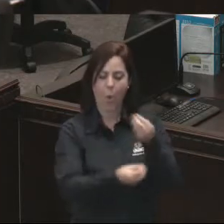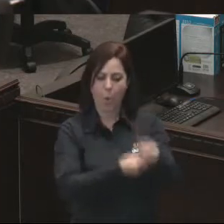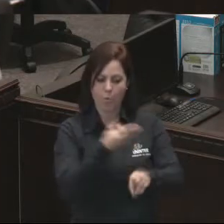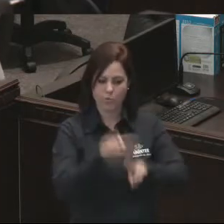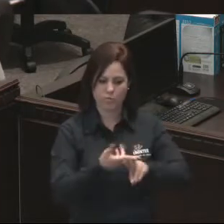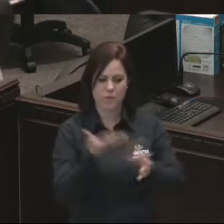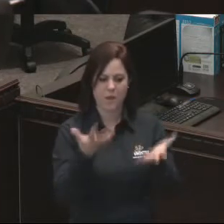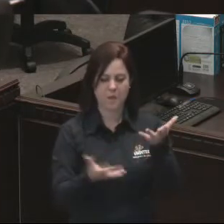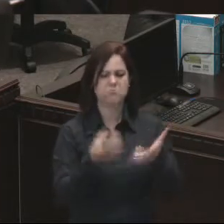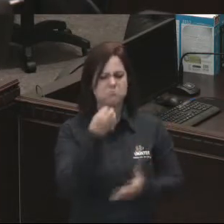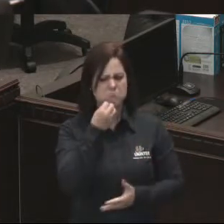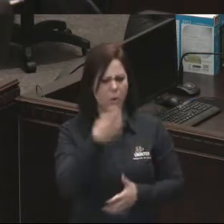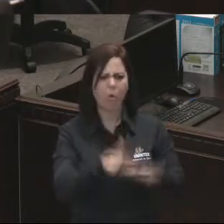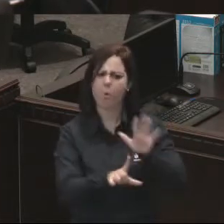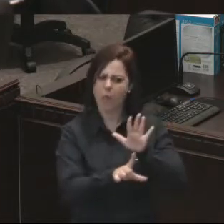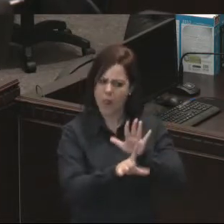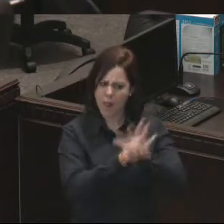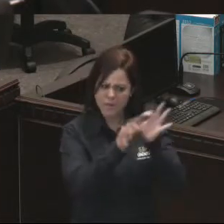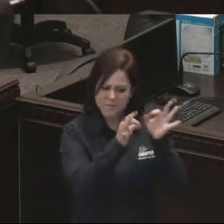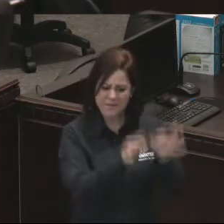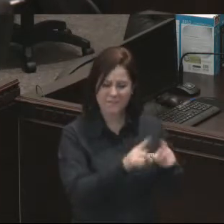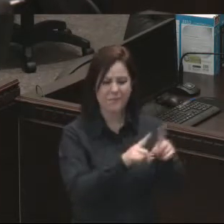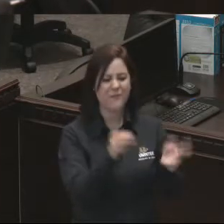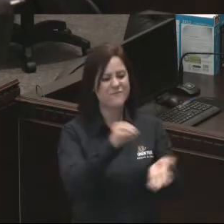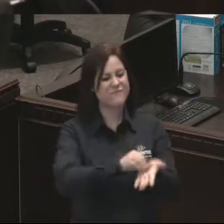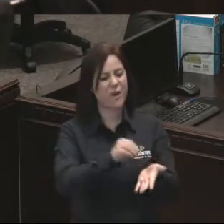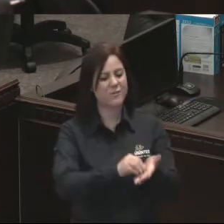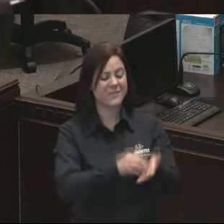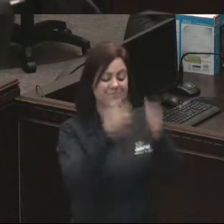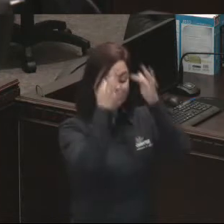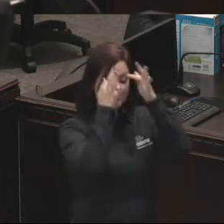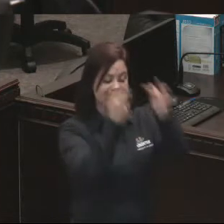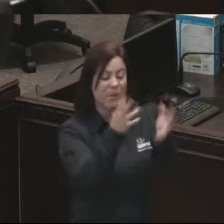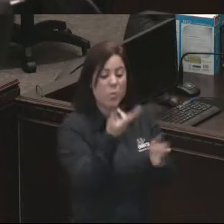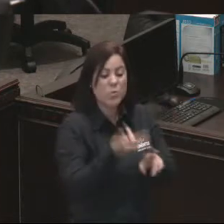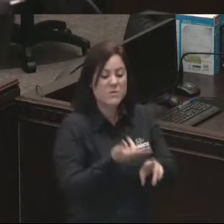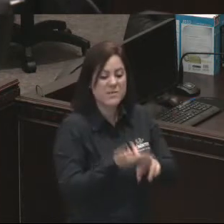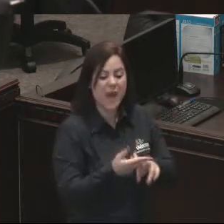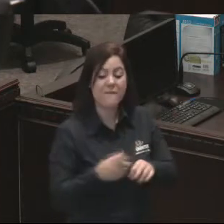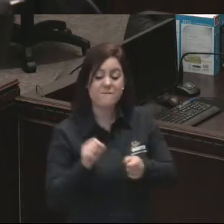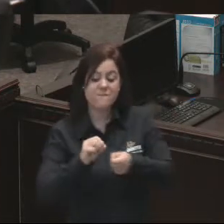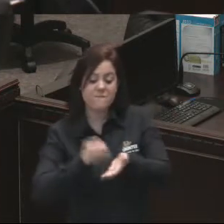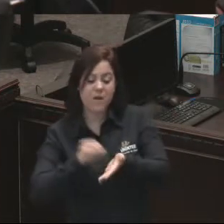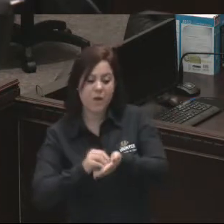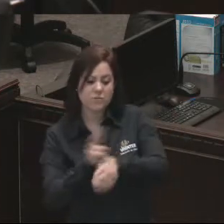ela é muito boa, né, só que realmente às vezes falta um pouco da fiscalização do uso, né,